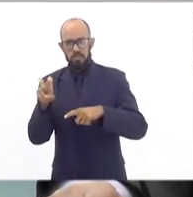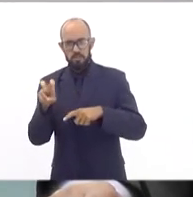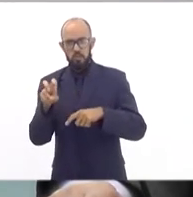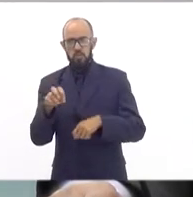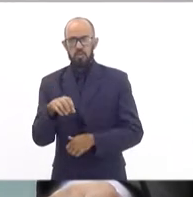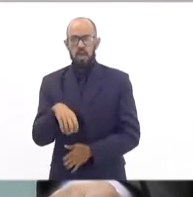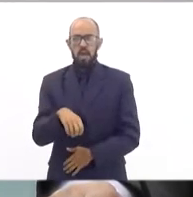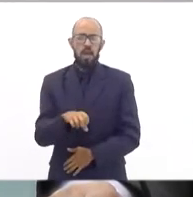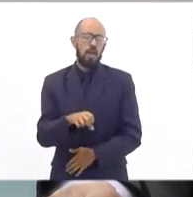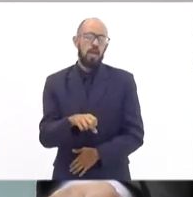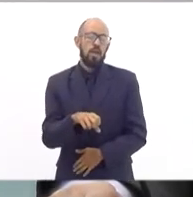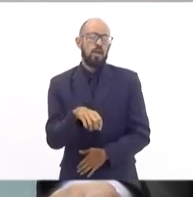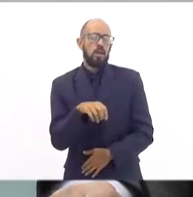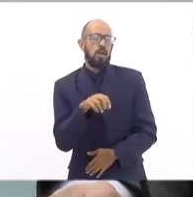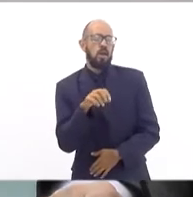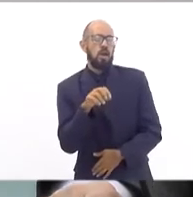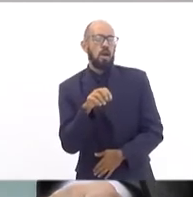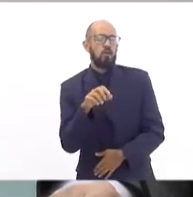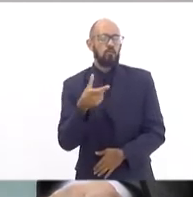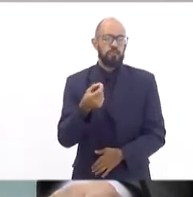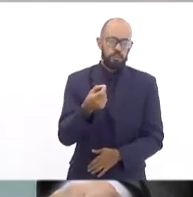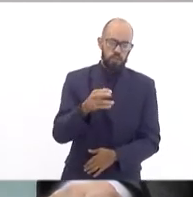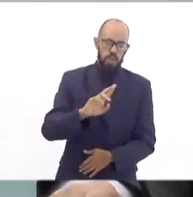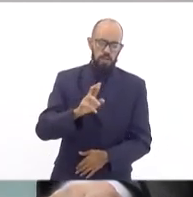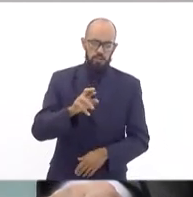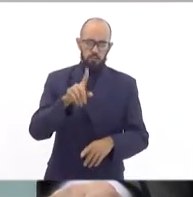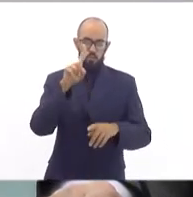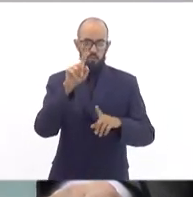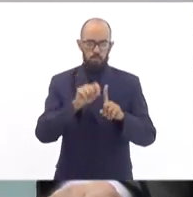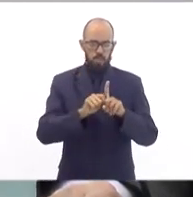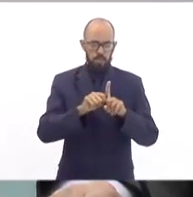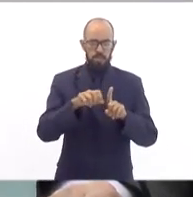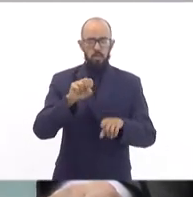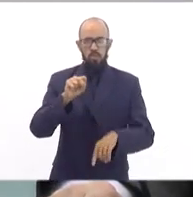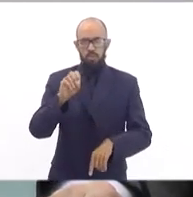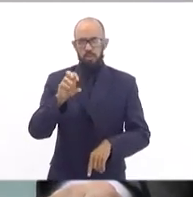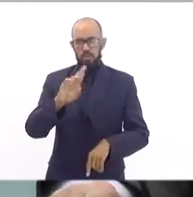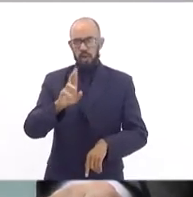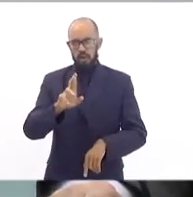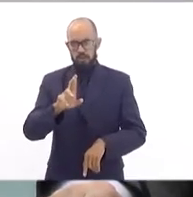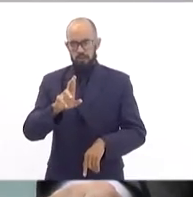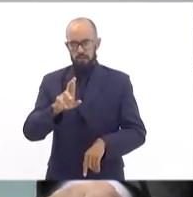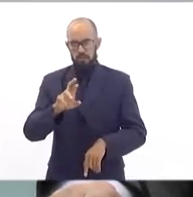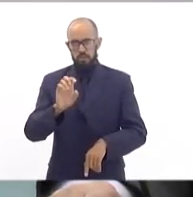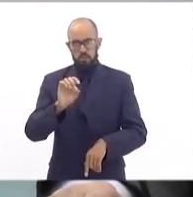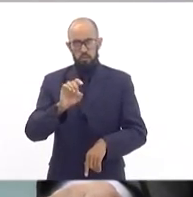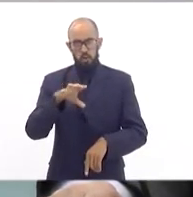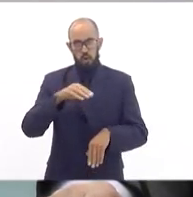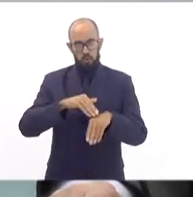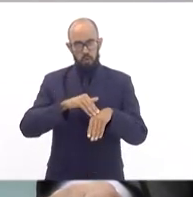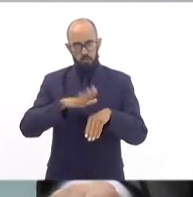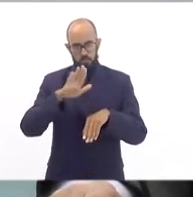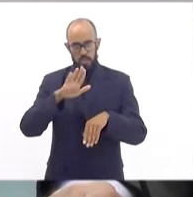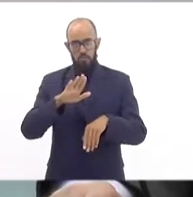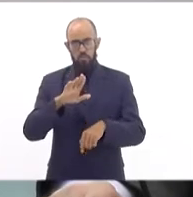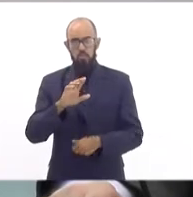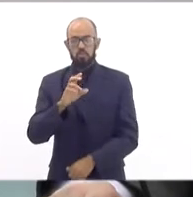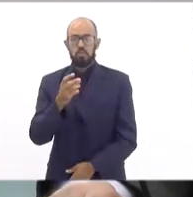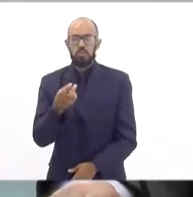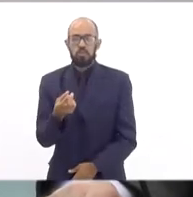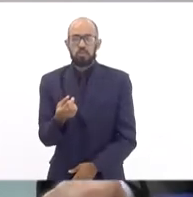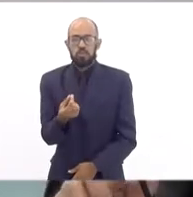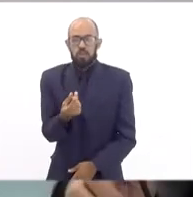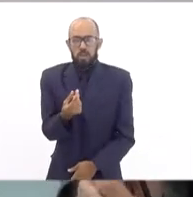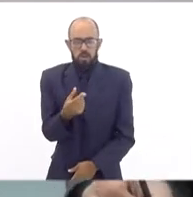semanas, R$80. Por mês, só do aumento da tarifa, não é da tarifa toda, não. Só dessa franja do aumento. Né? Isso